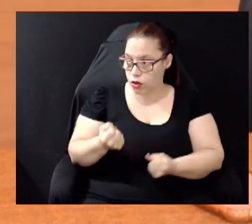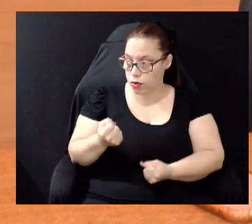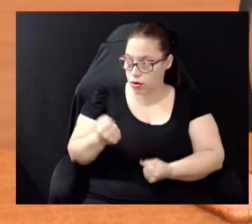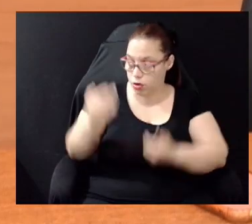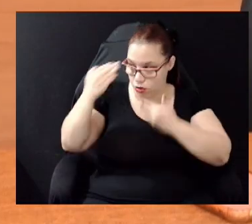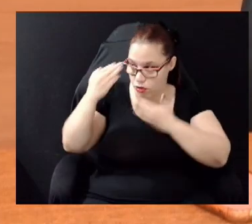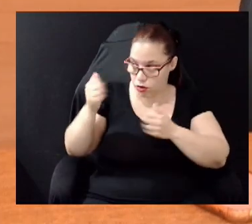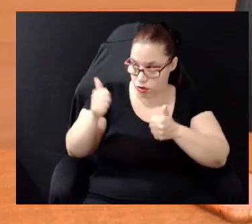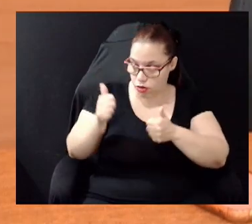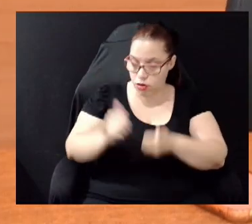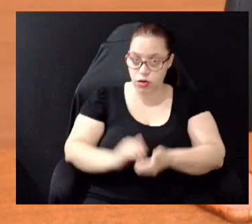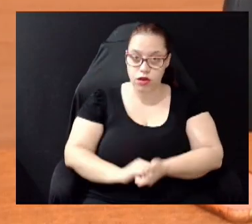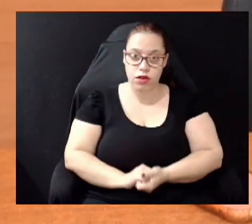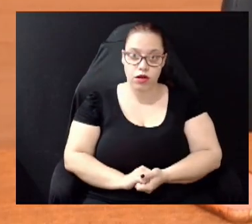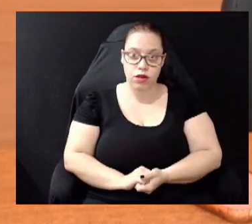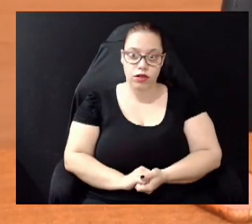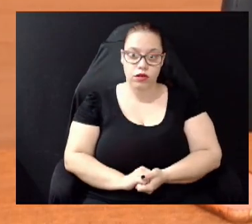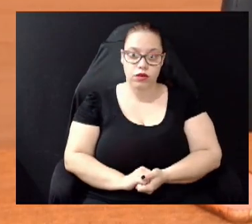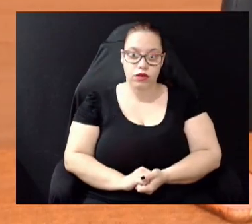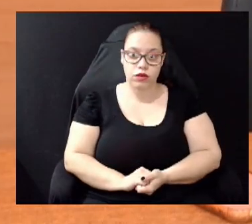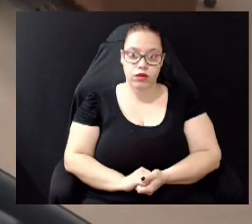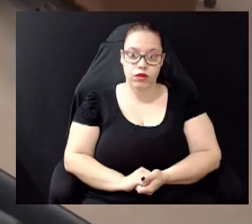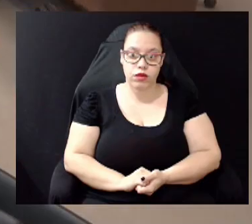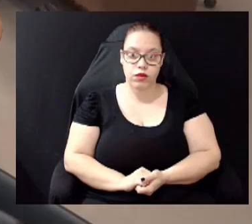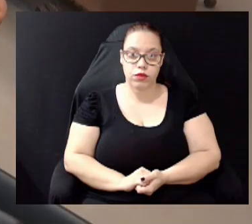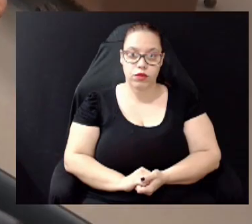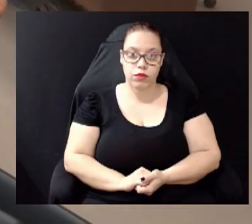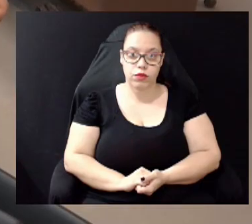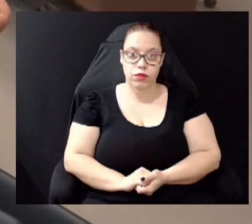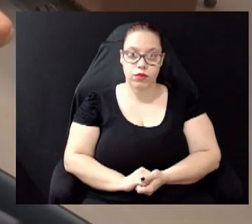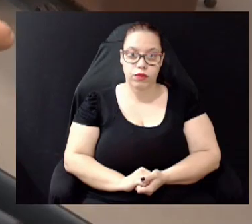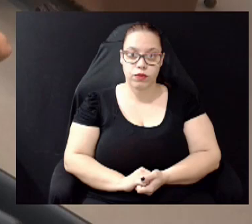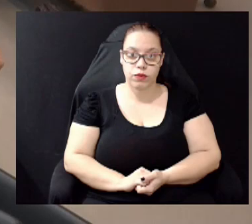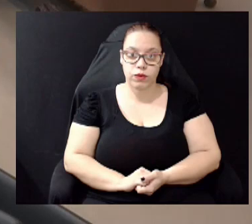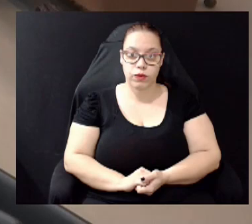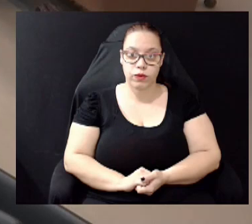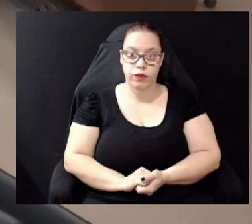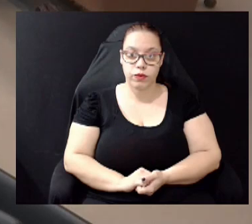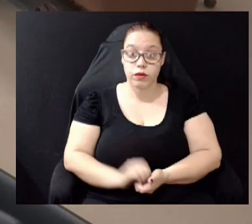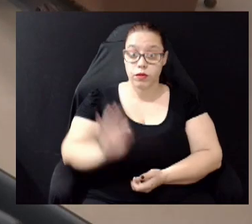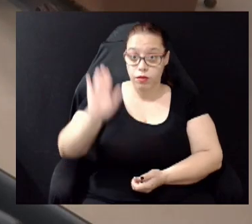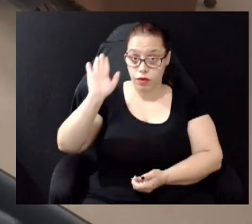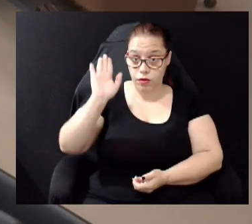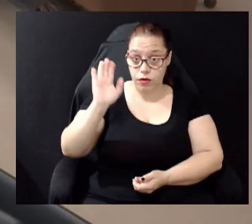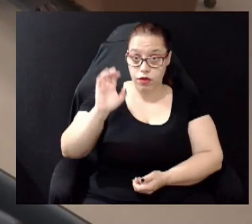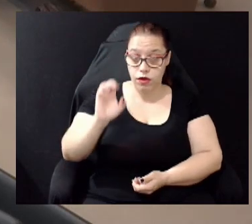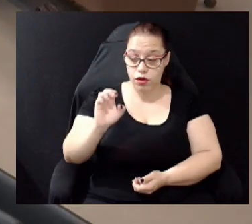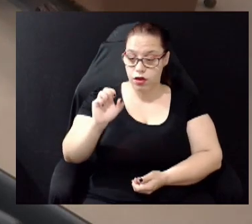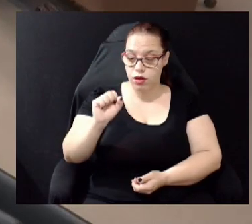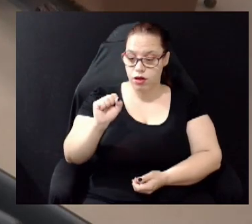eu tiver que me ausentar por uns minutinhos, tá bom? Estela, escrita.